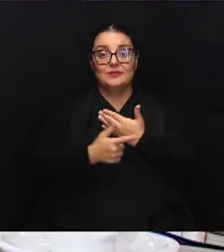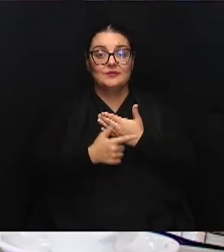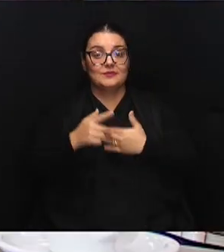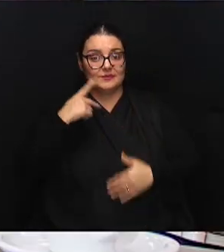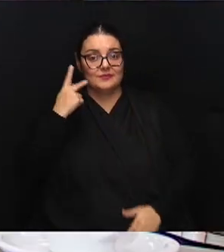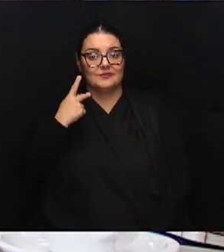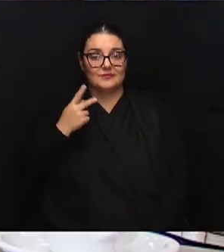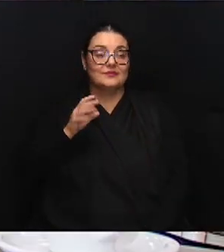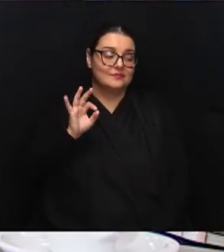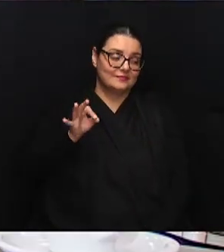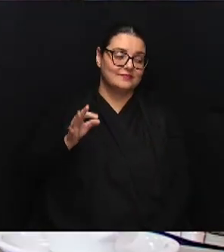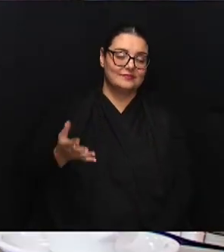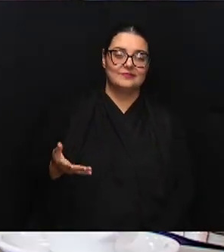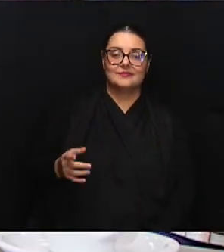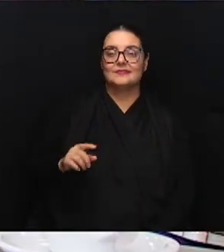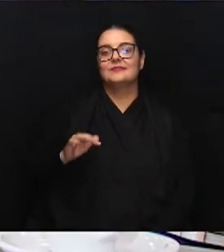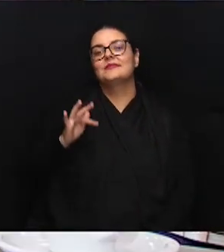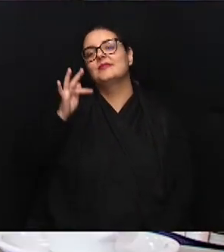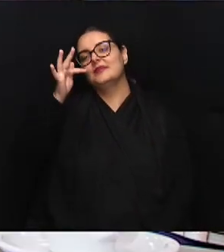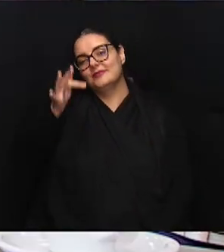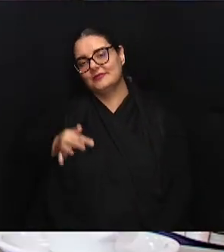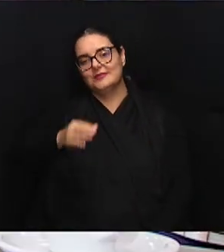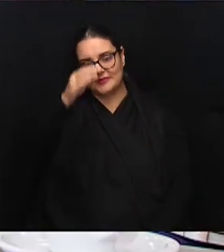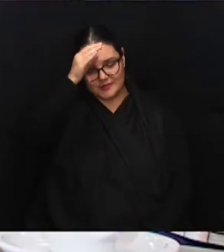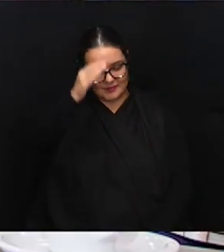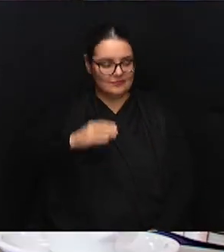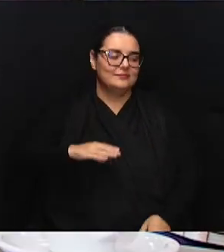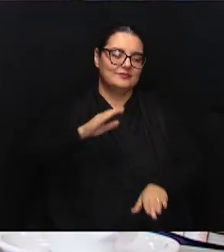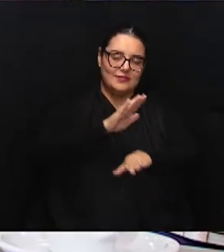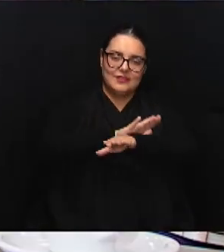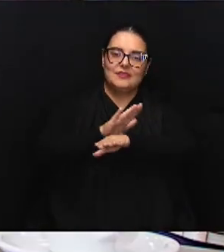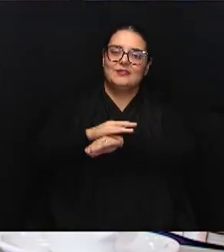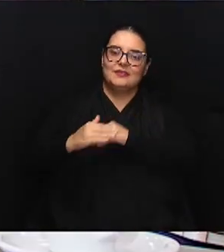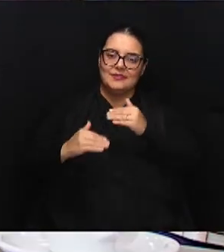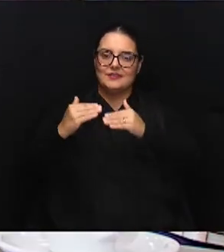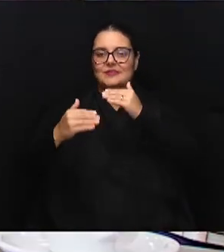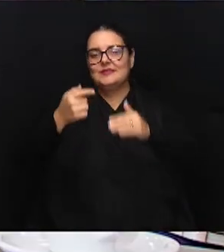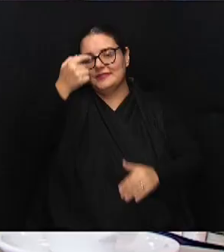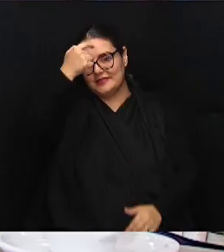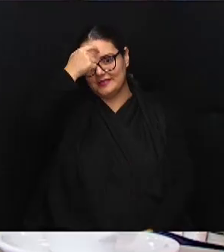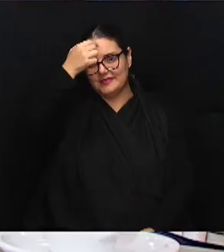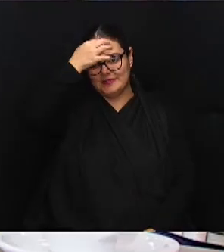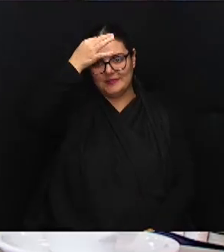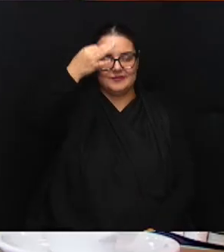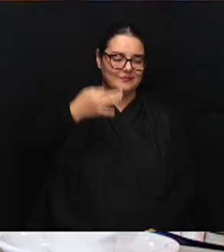vereador. Certamente eles vão ser cidadãos que vão ajudar a desenvolver a consciência